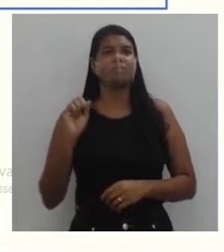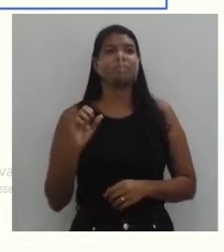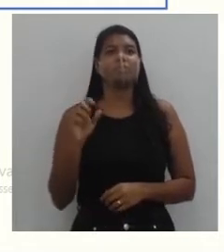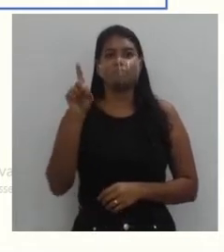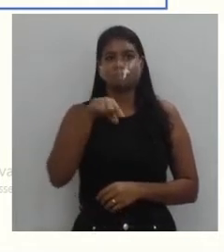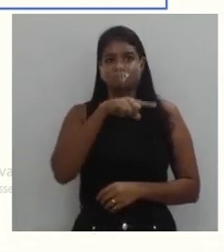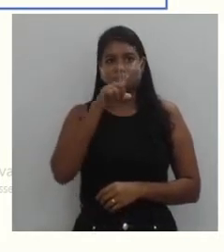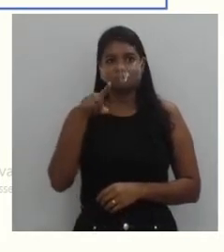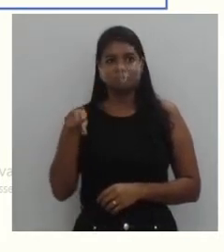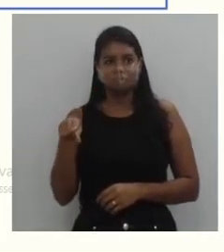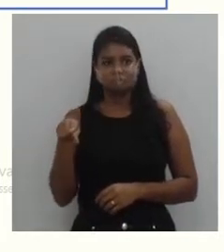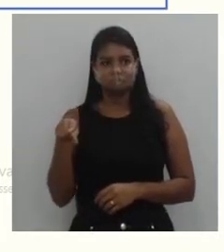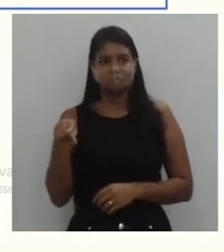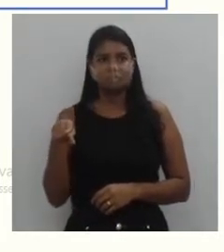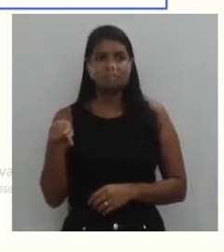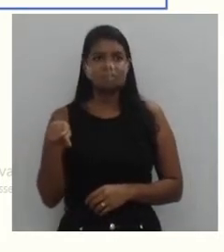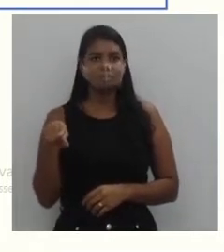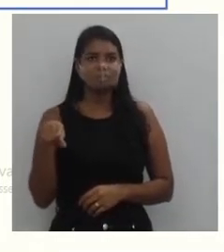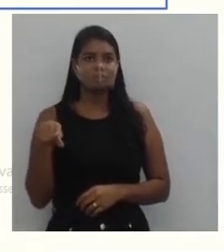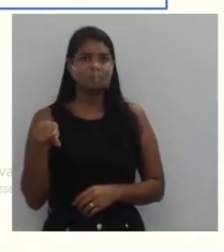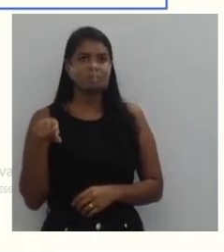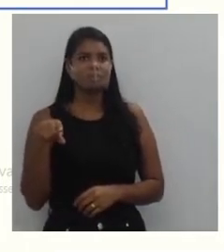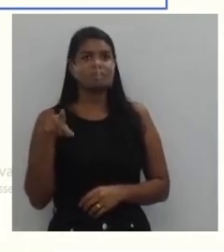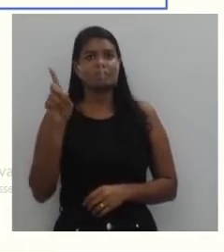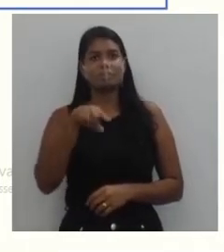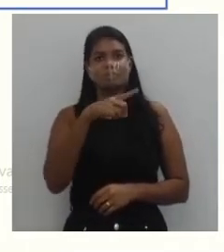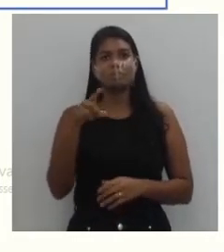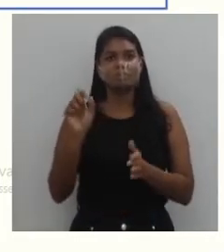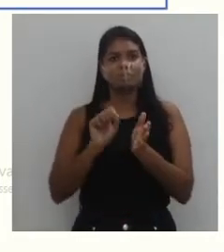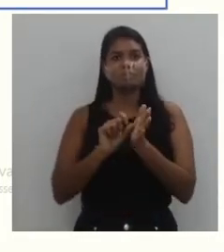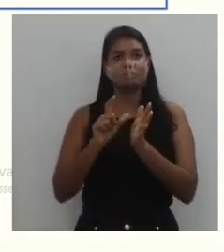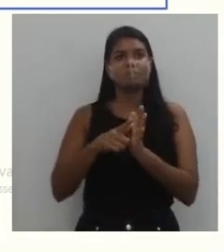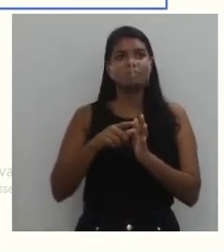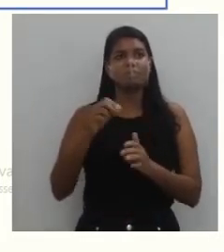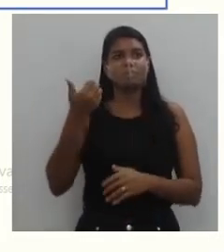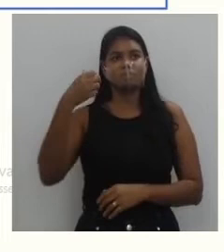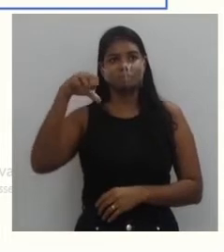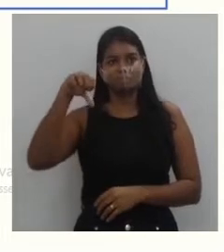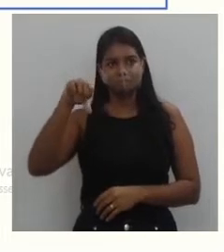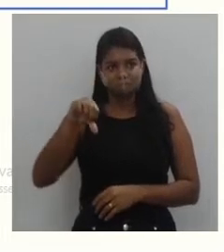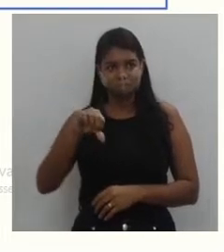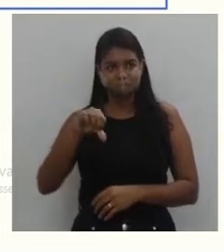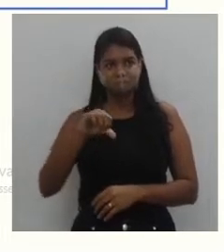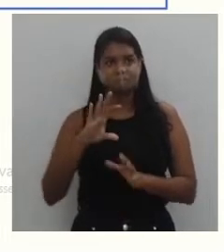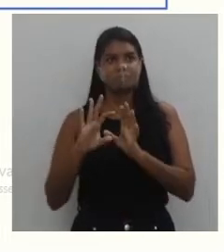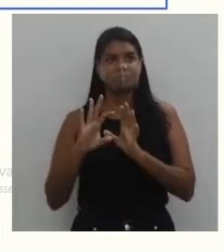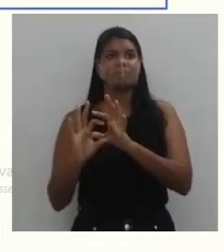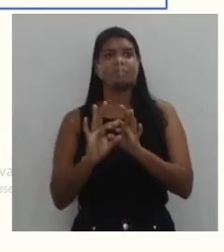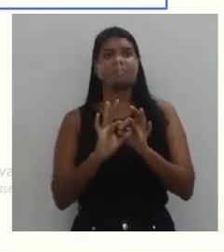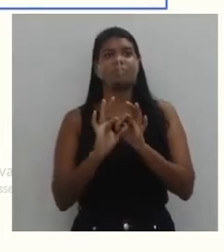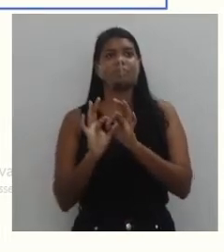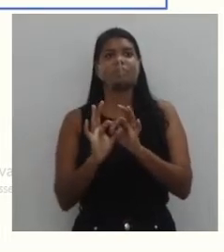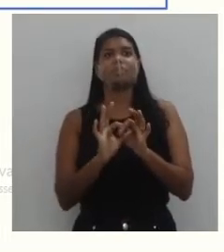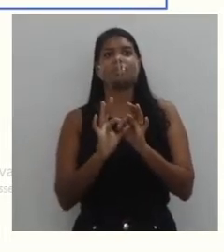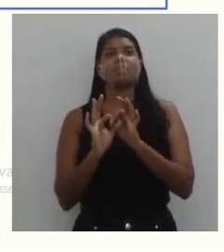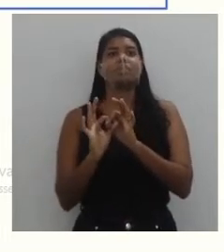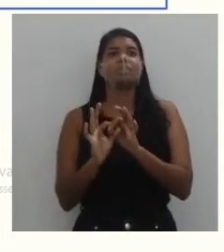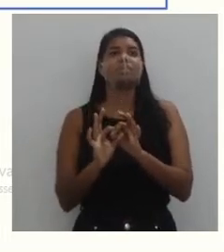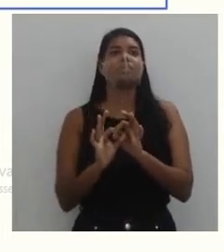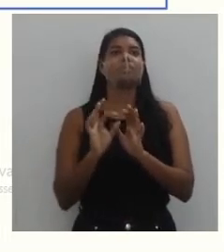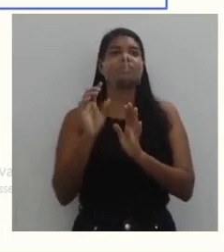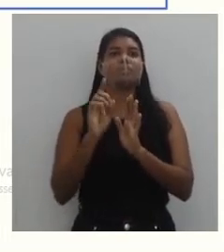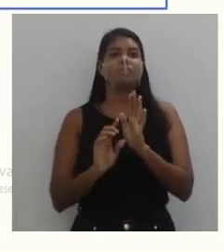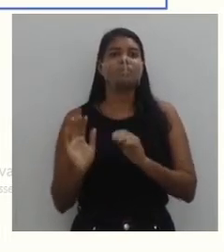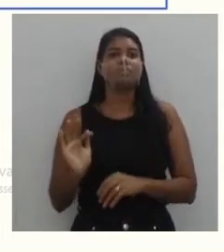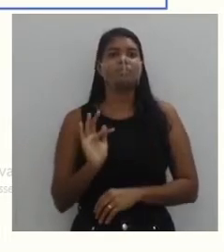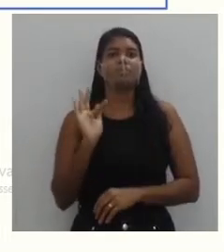1988, proíbe, olha aí o proíbe aí destacado, em seu artigo 19, ela proíbe o quê? A união aos estados,